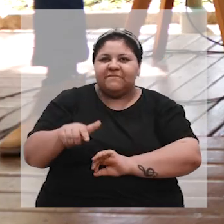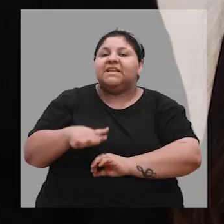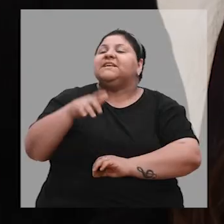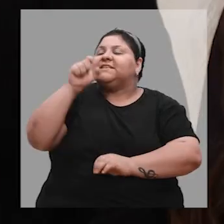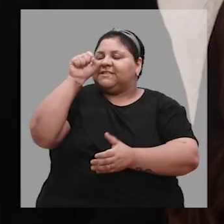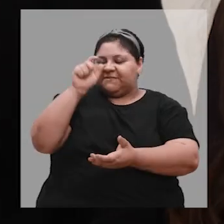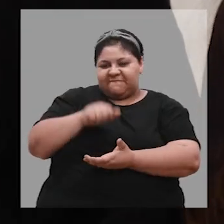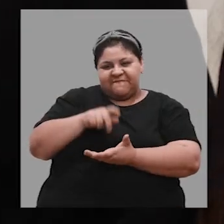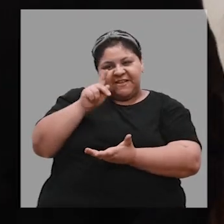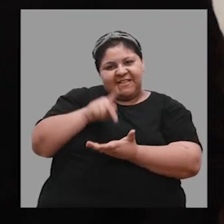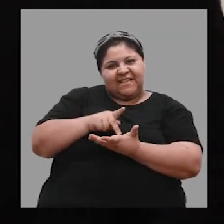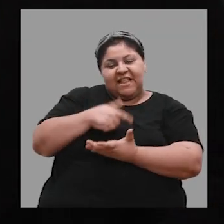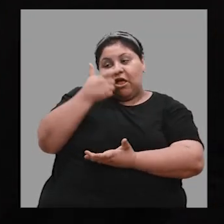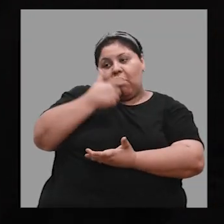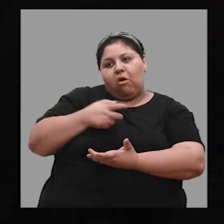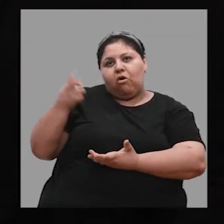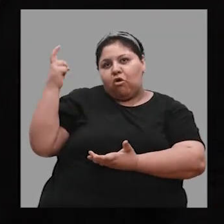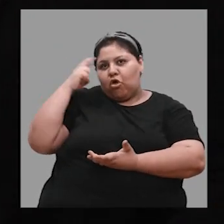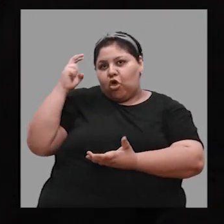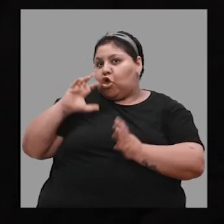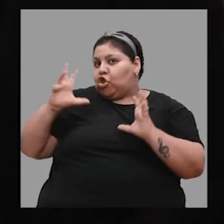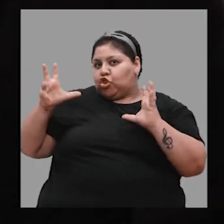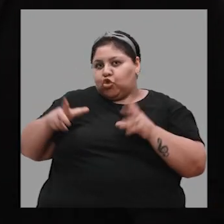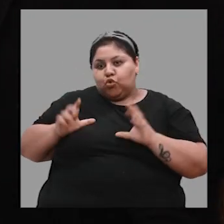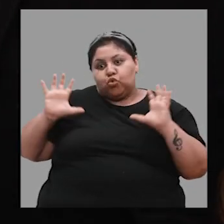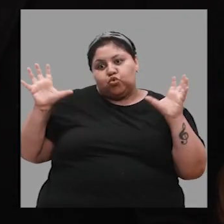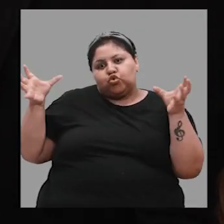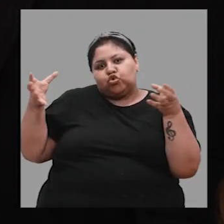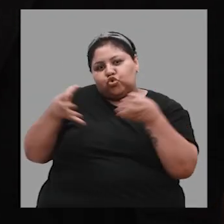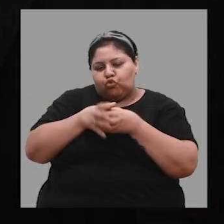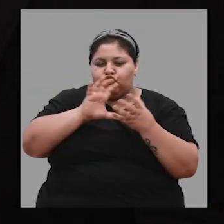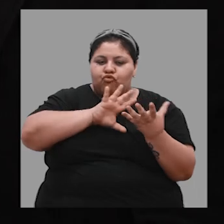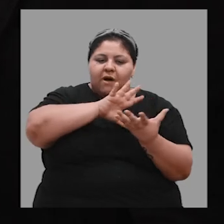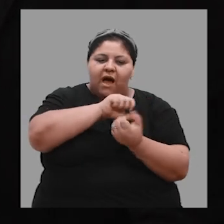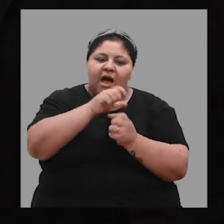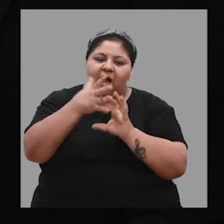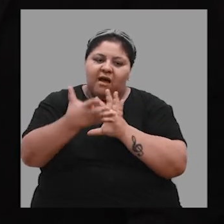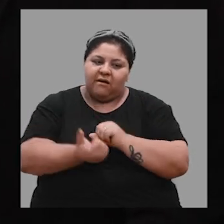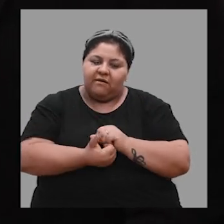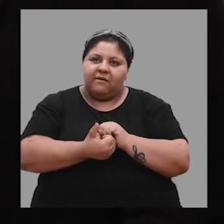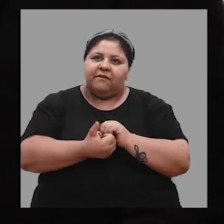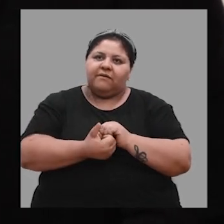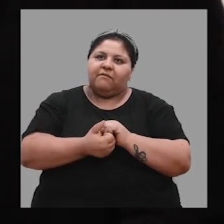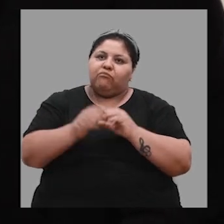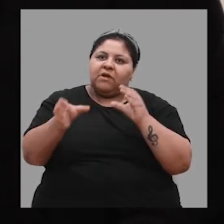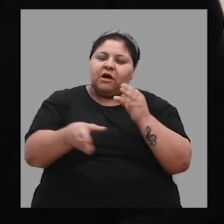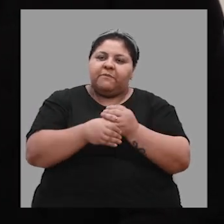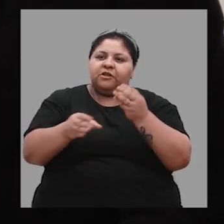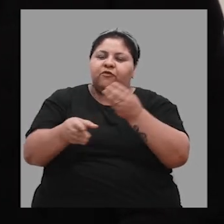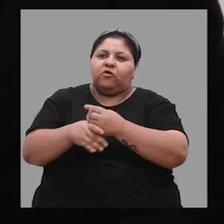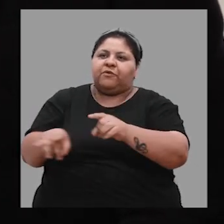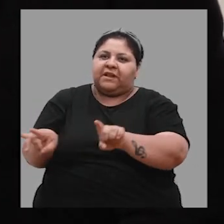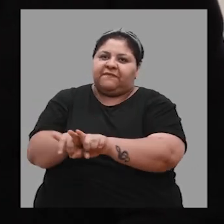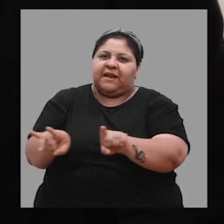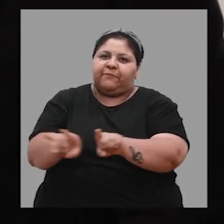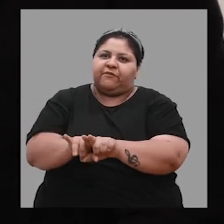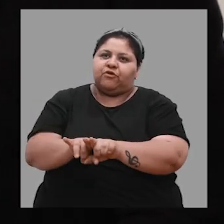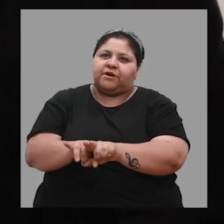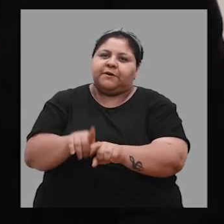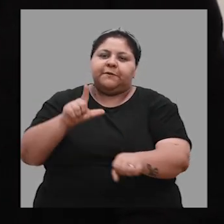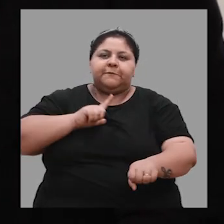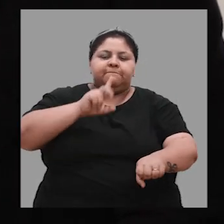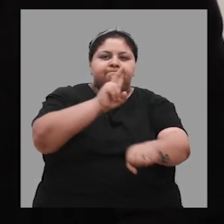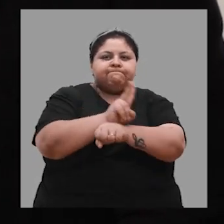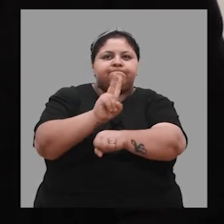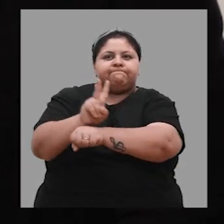Exatamente, que eu acho que isso é a cultura, né? É tudo tá respirando junto, arte, e uma complementa a outra. Então, a gente